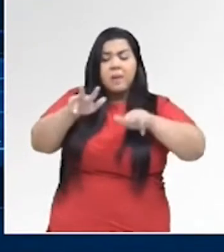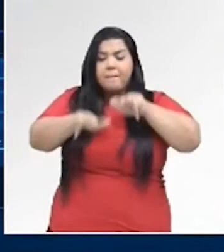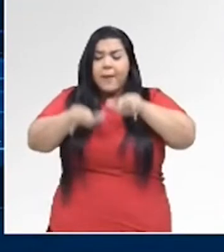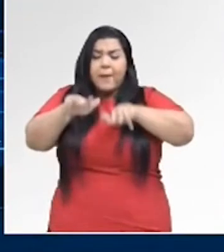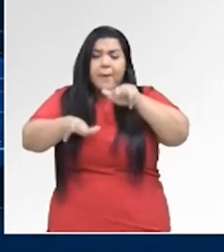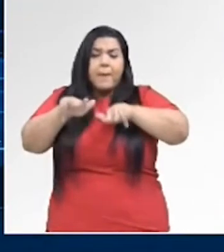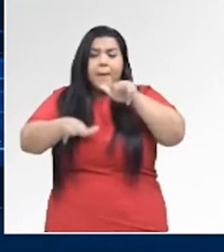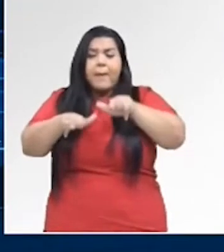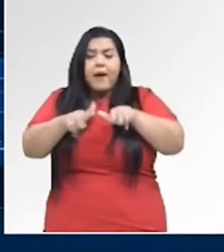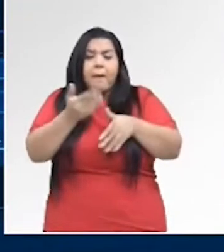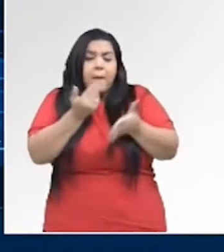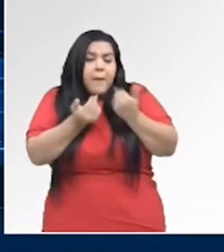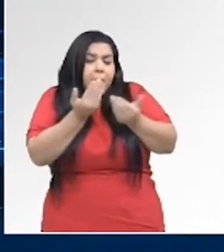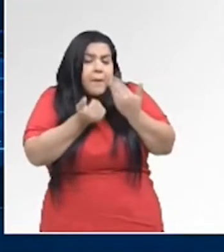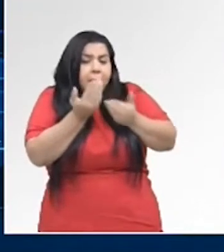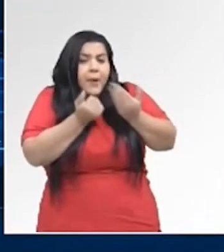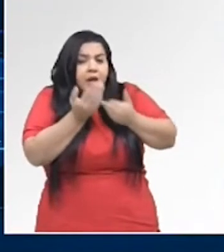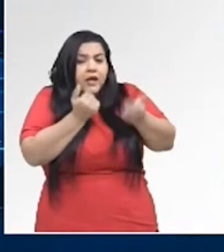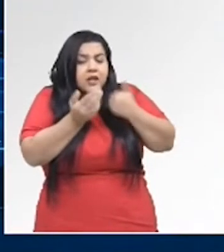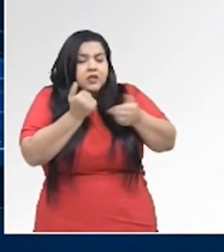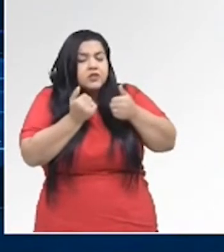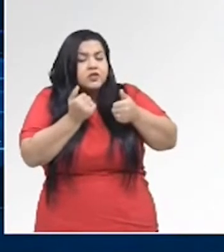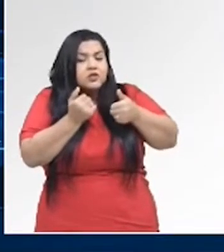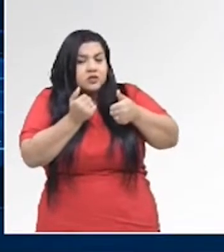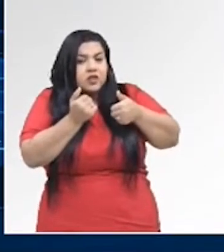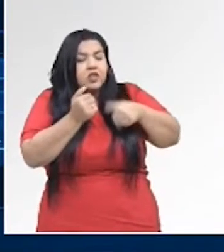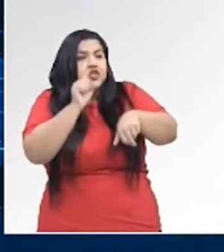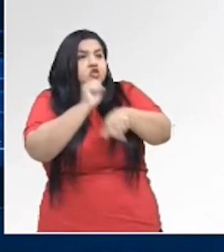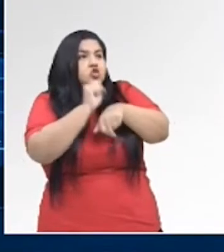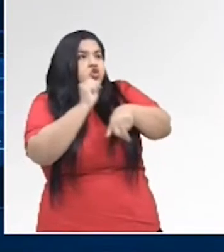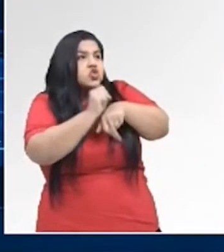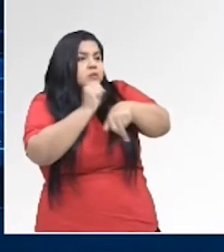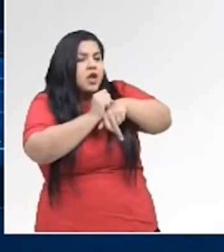para comer, né, para pegar o milho, né,